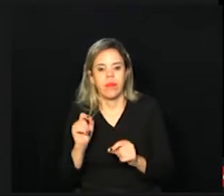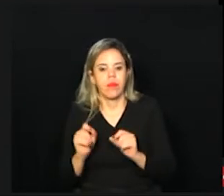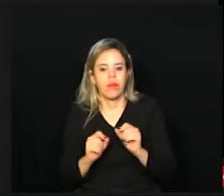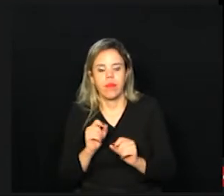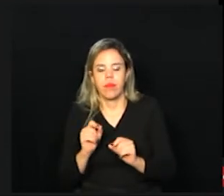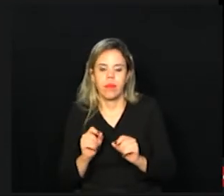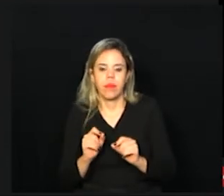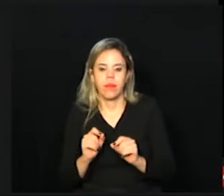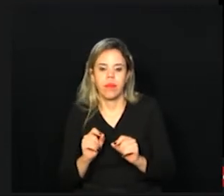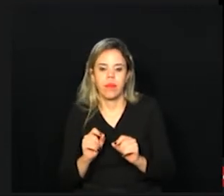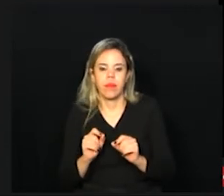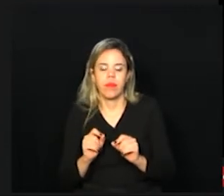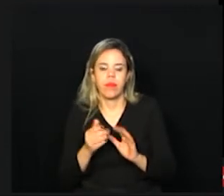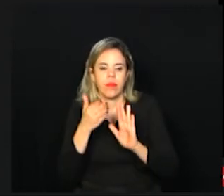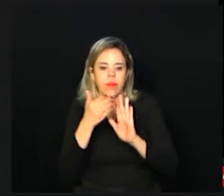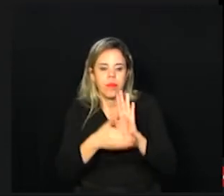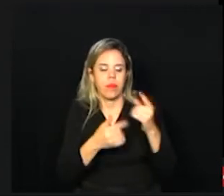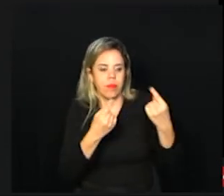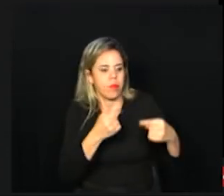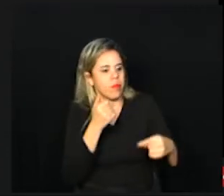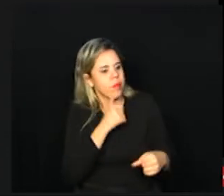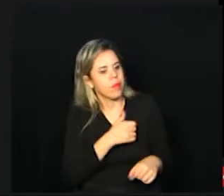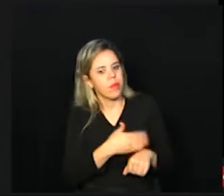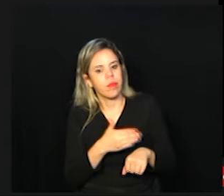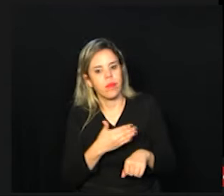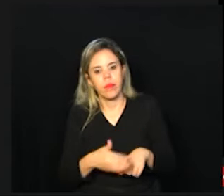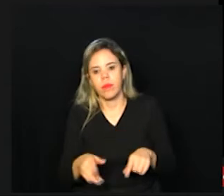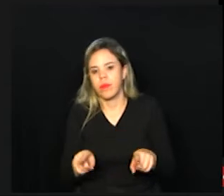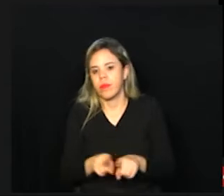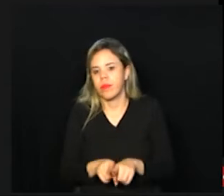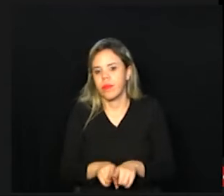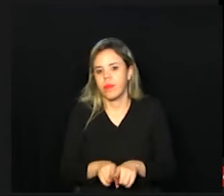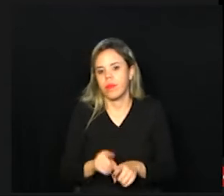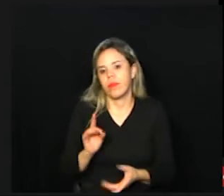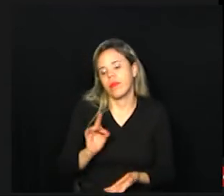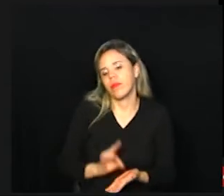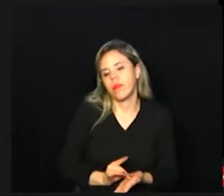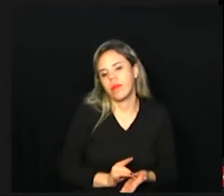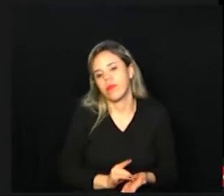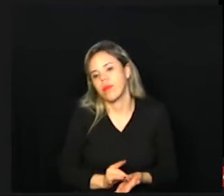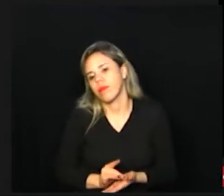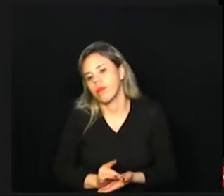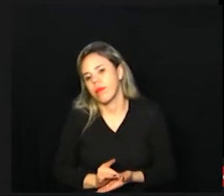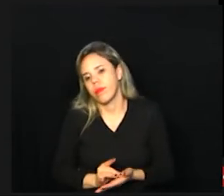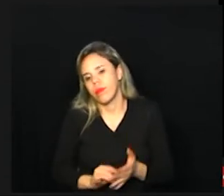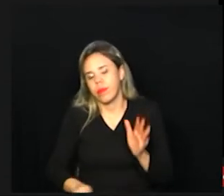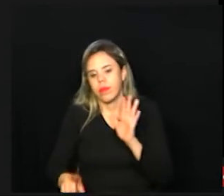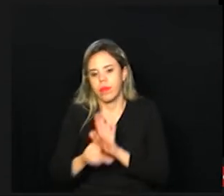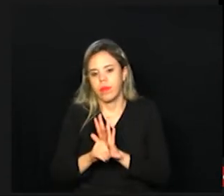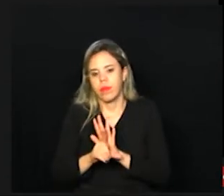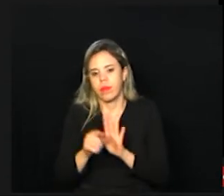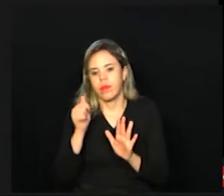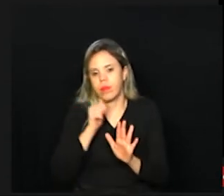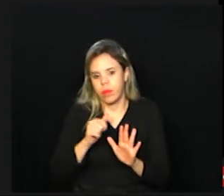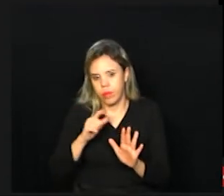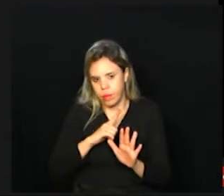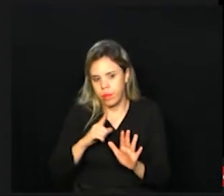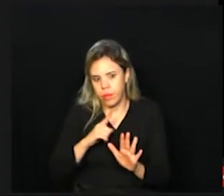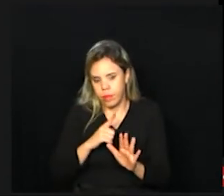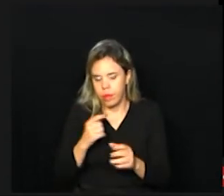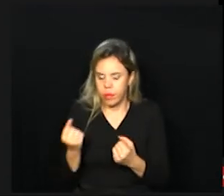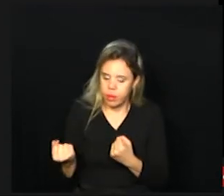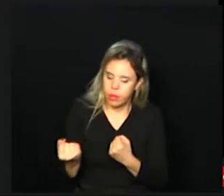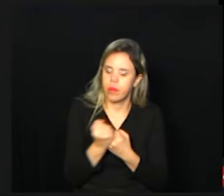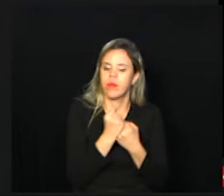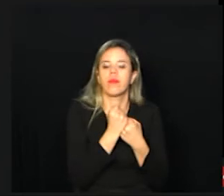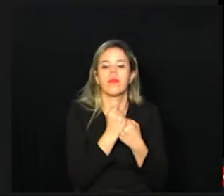que depõem contra a mulher na prática, embora efetivamente na lei ela esteja amparada. Na